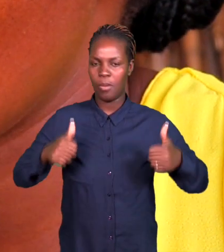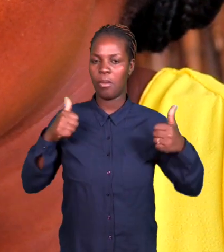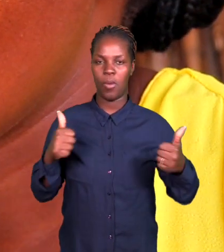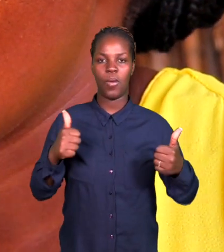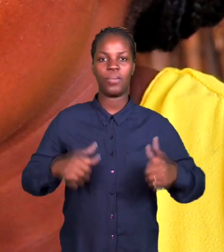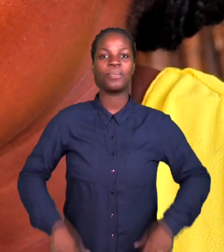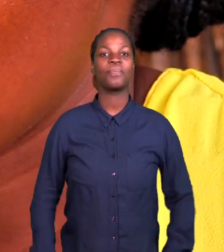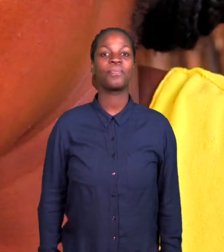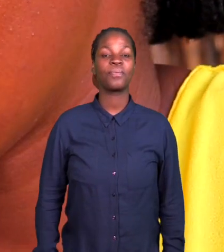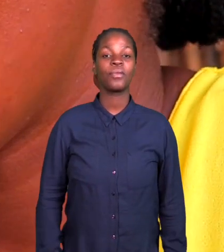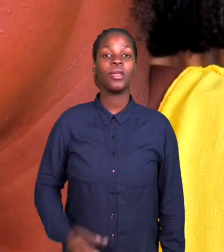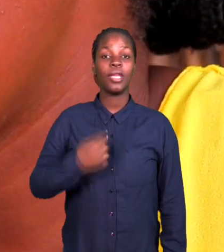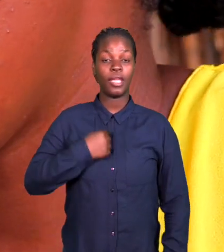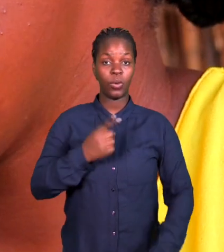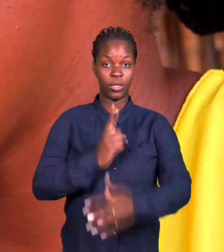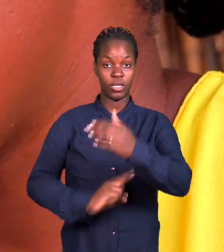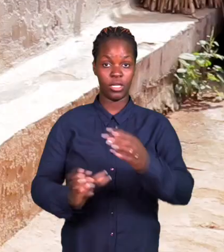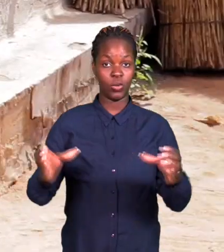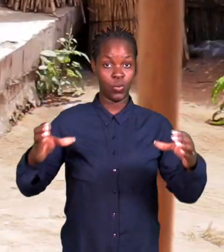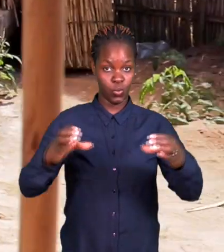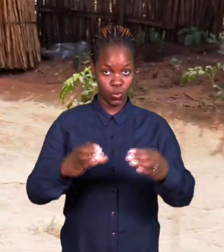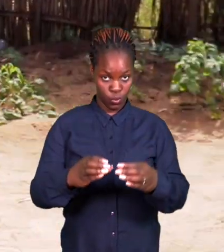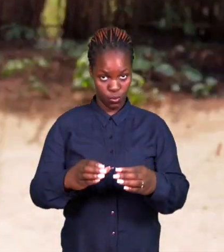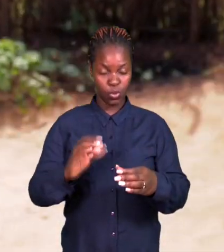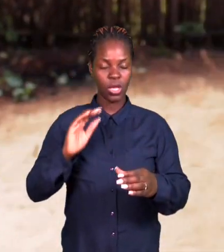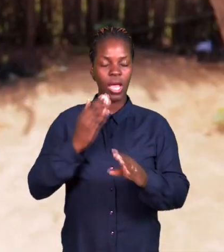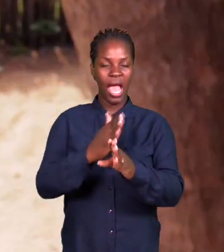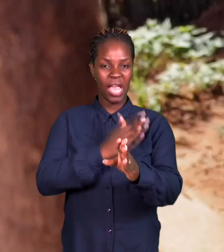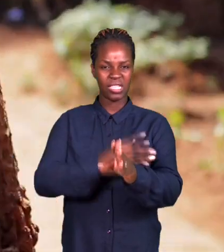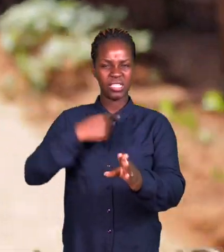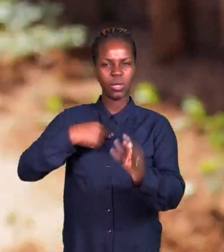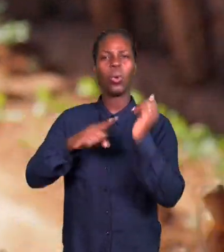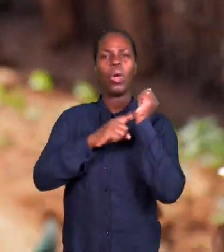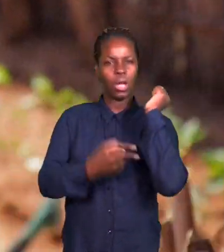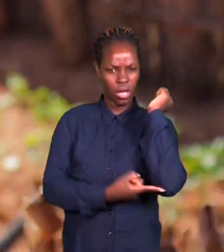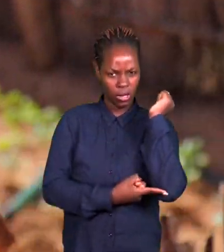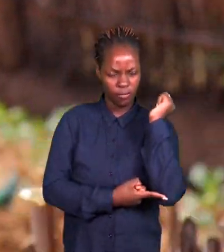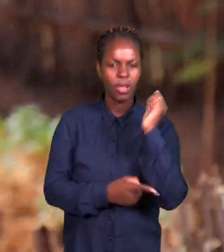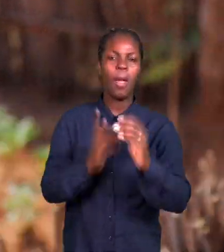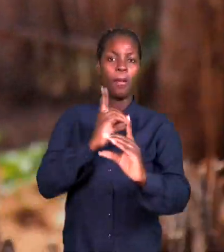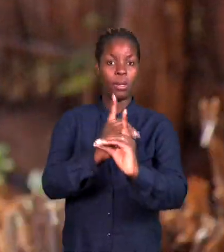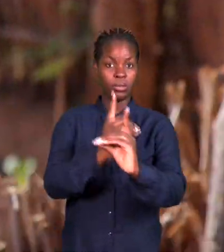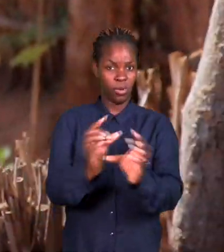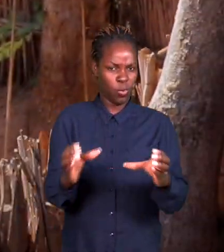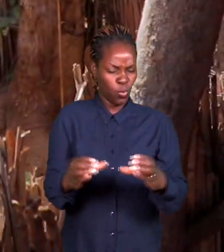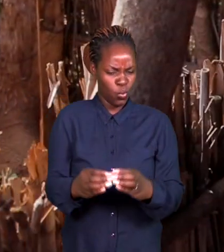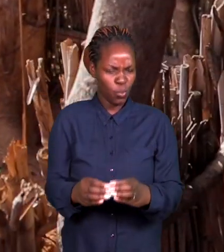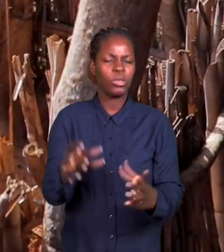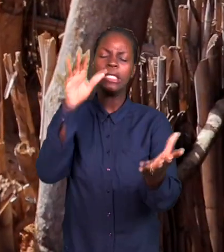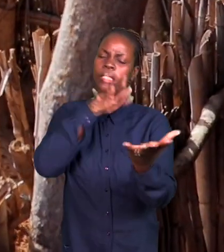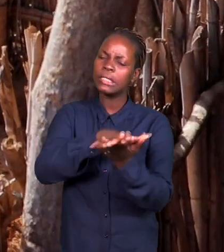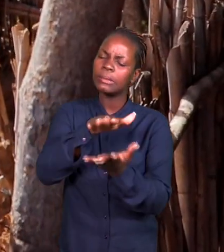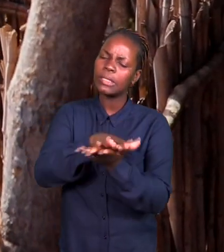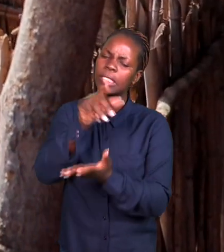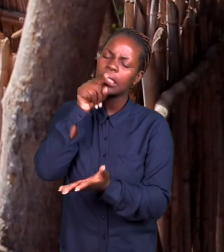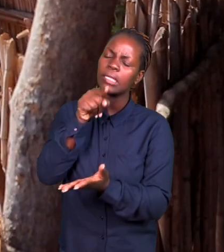passado. Só que entrei quando eu estava de barriga, né? Sim. Lá nos ensinavam que devemos nos alimentar